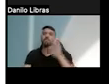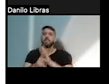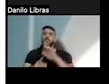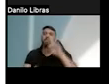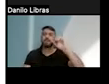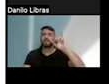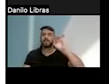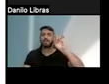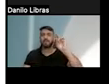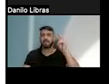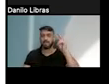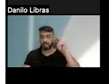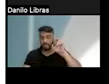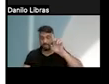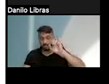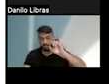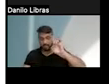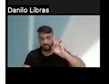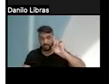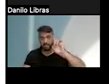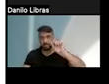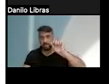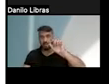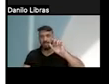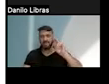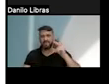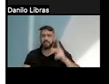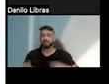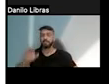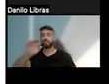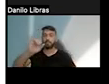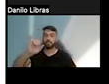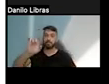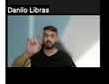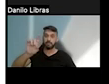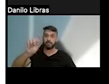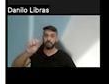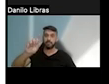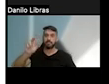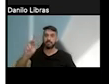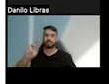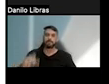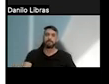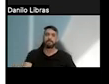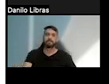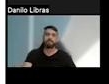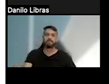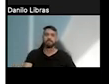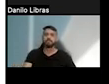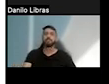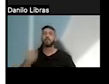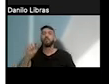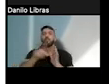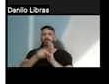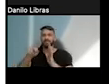como sendo uma molécula, né, um lipídio, né, bioativo que atua em várias vias de sinalização, transcrição, regulação de